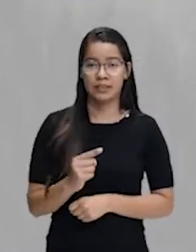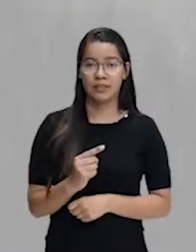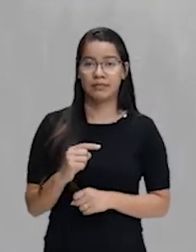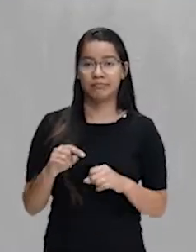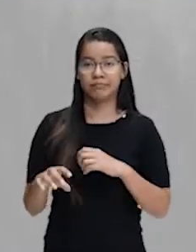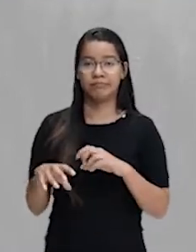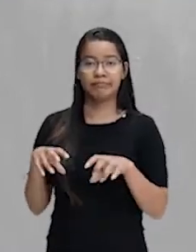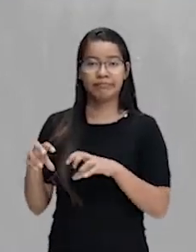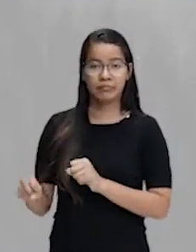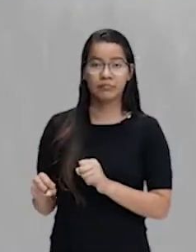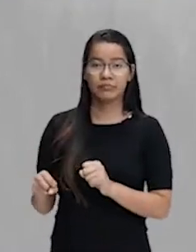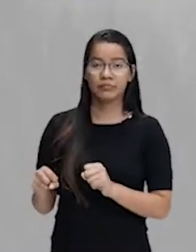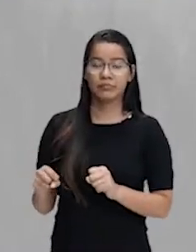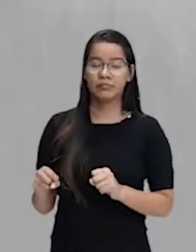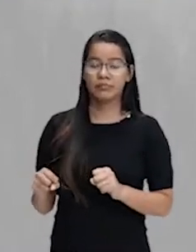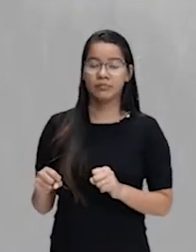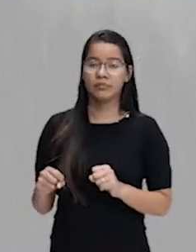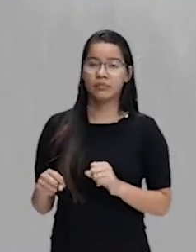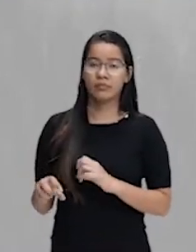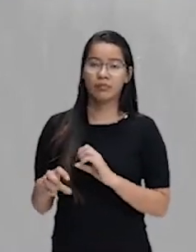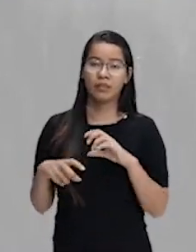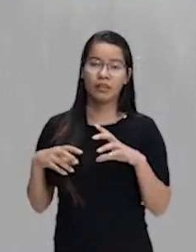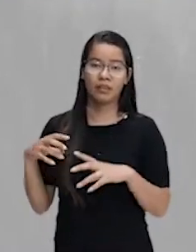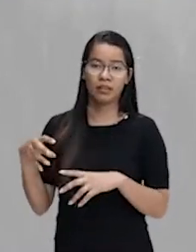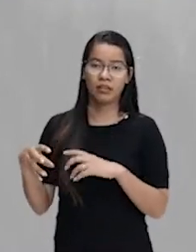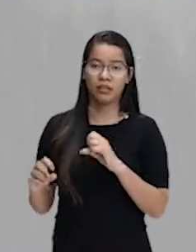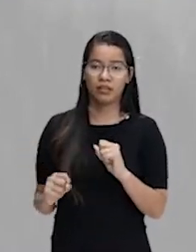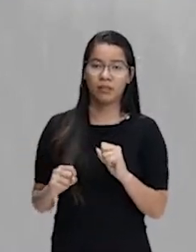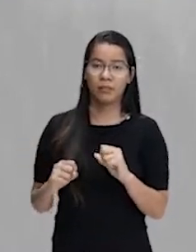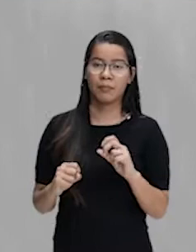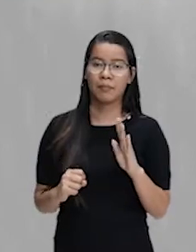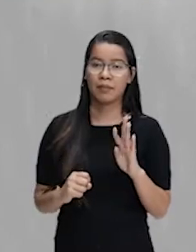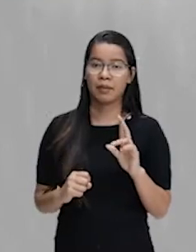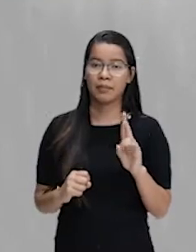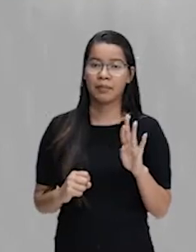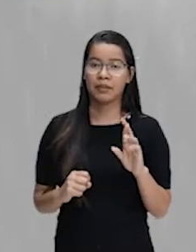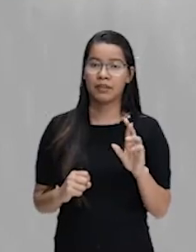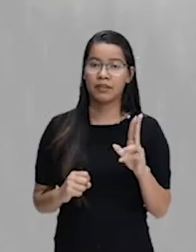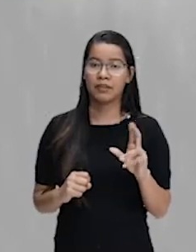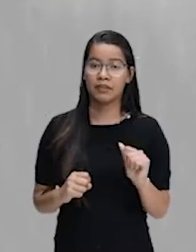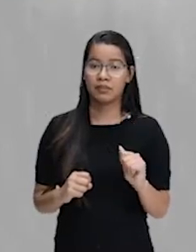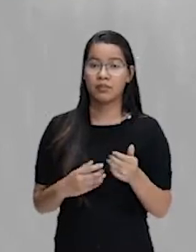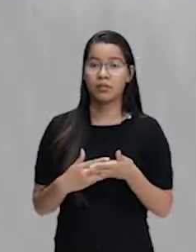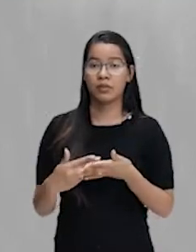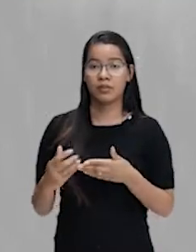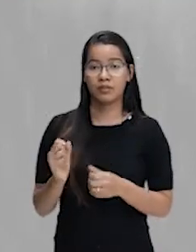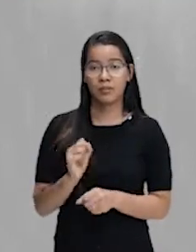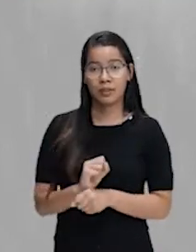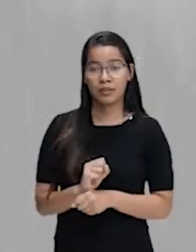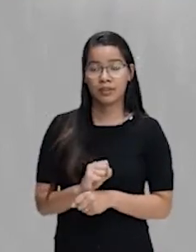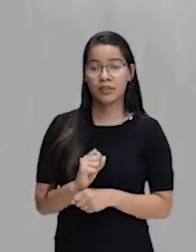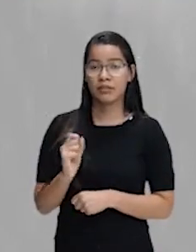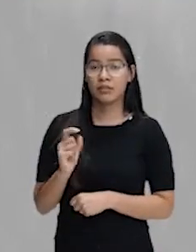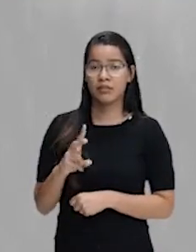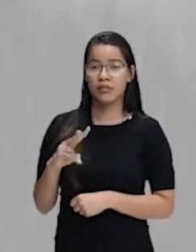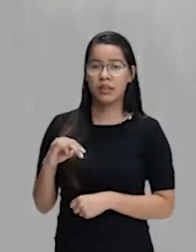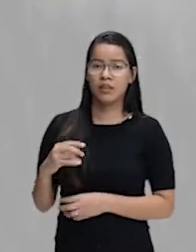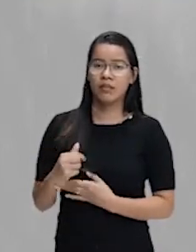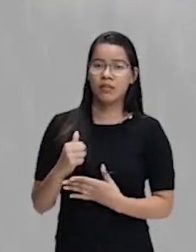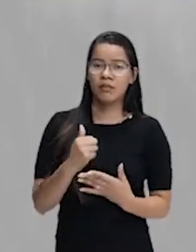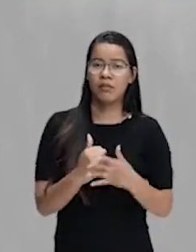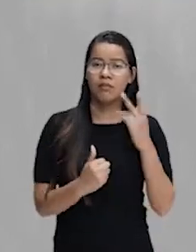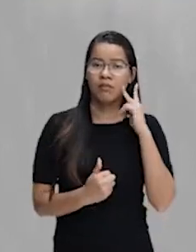invasões. Essas invasões germânicas ou bárbaras, elas irão paralisar. E isso vai contribuir